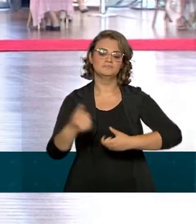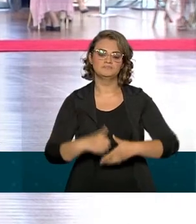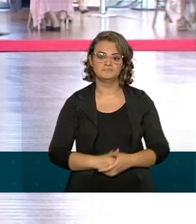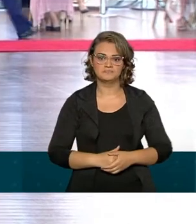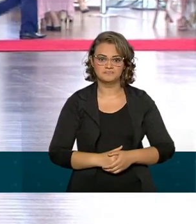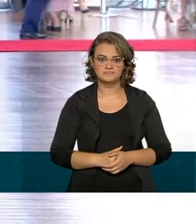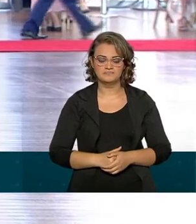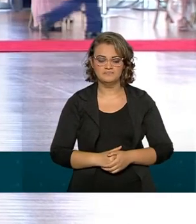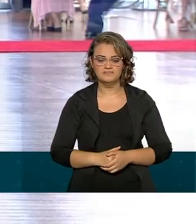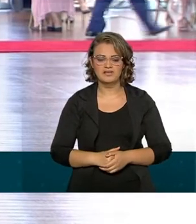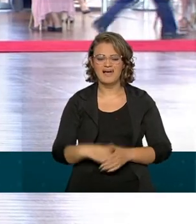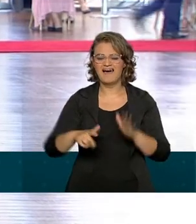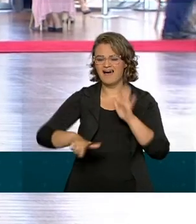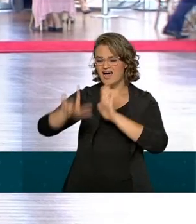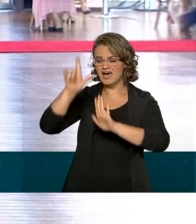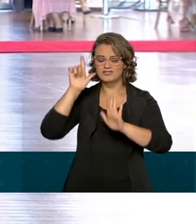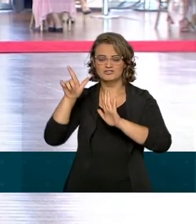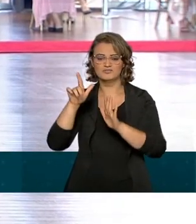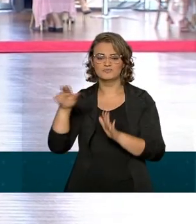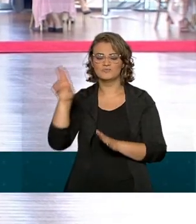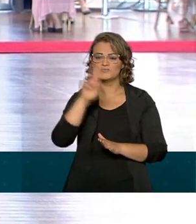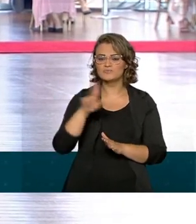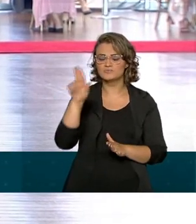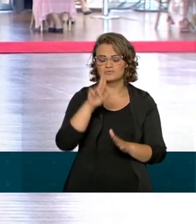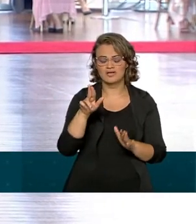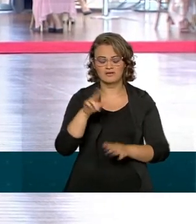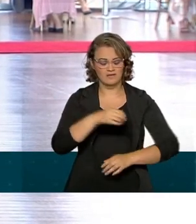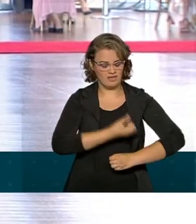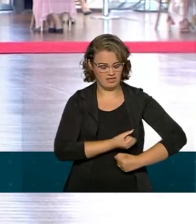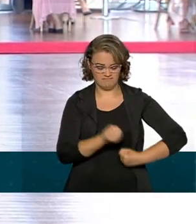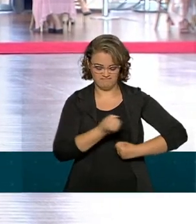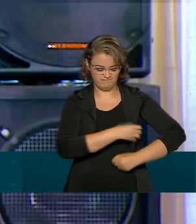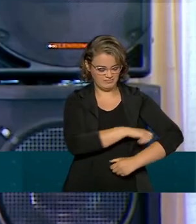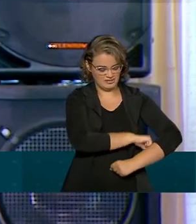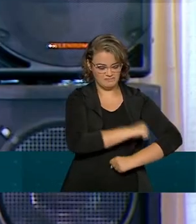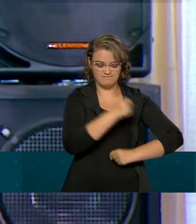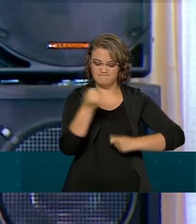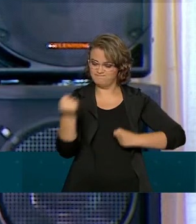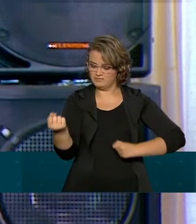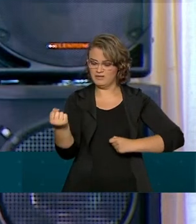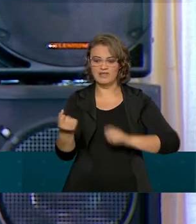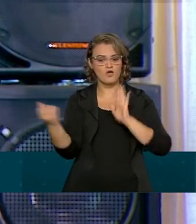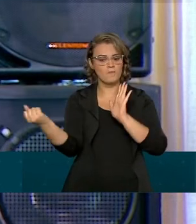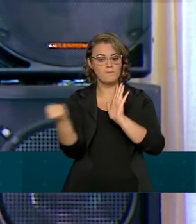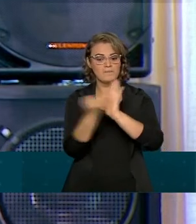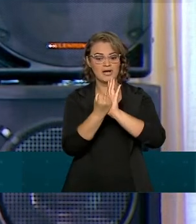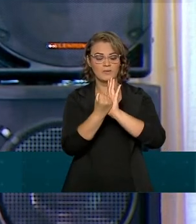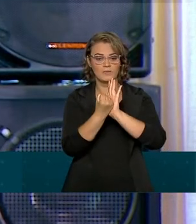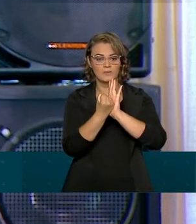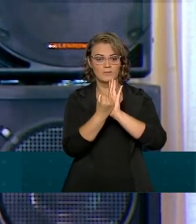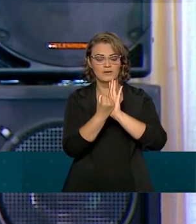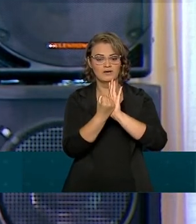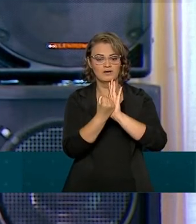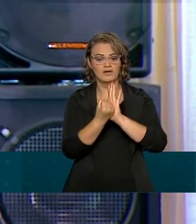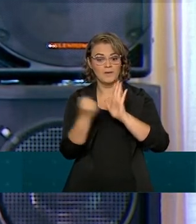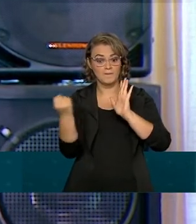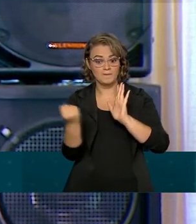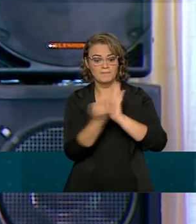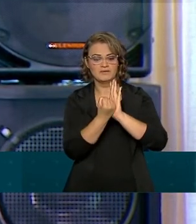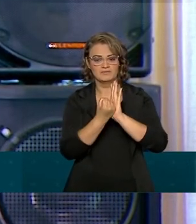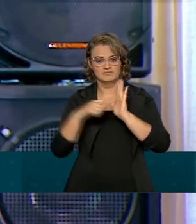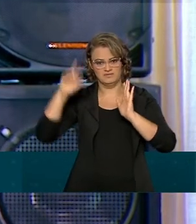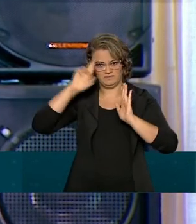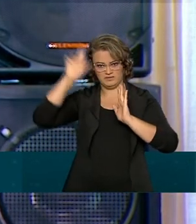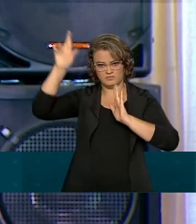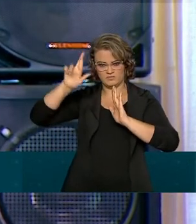é utilizada por muito tempo para o combate individual a espada se tornou um instrumento mítico representativo não apenas da